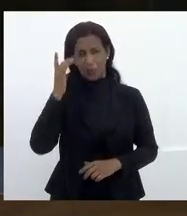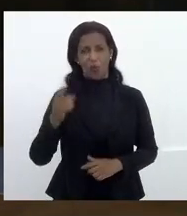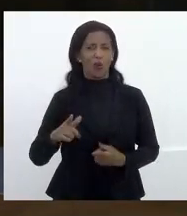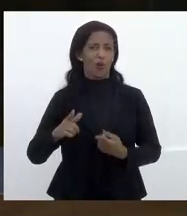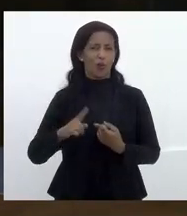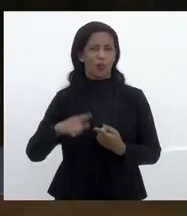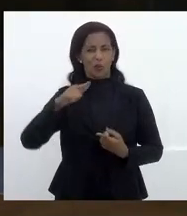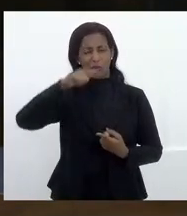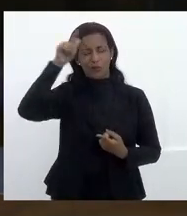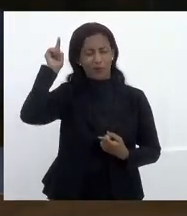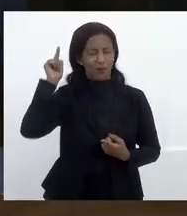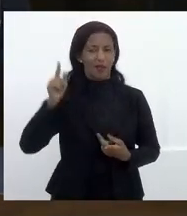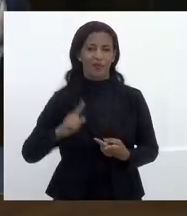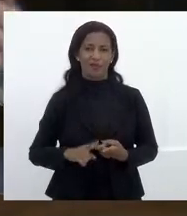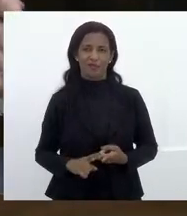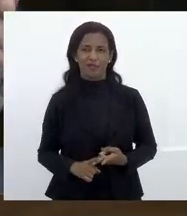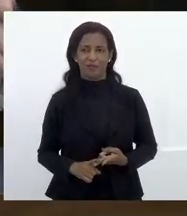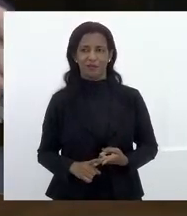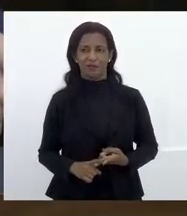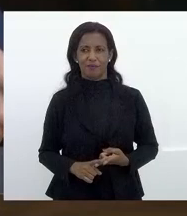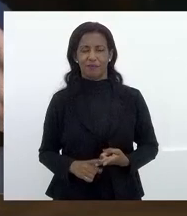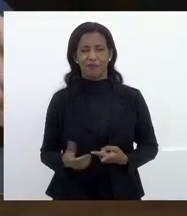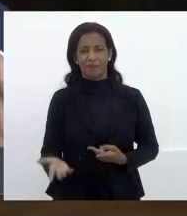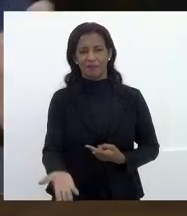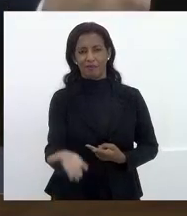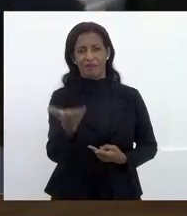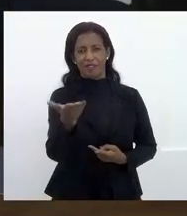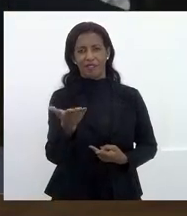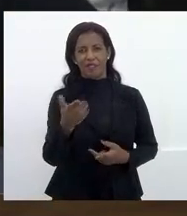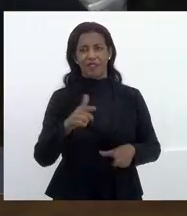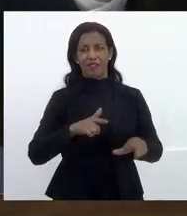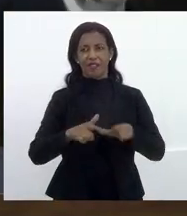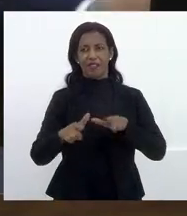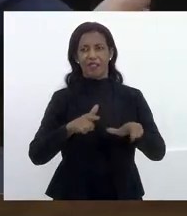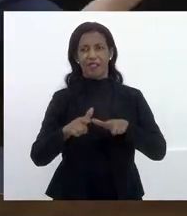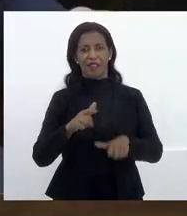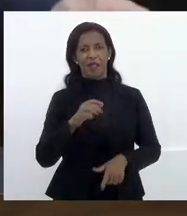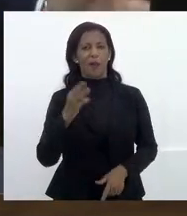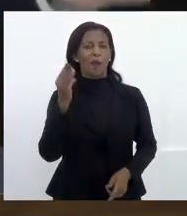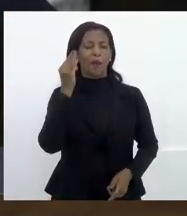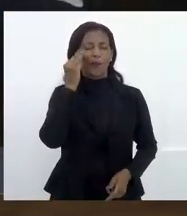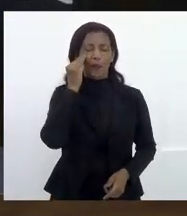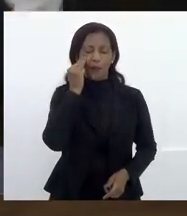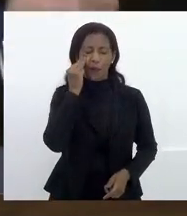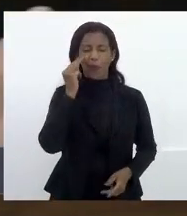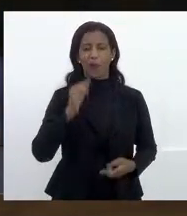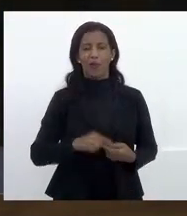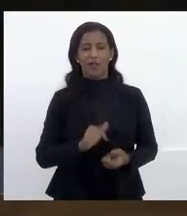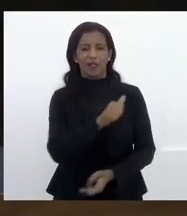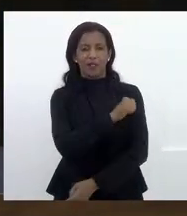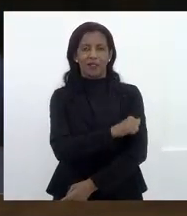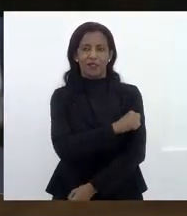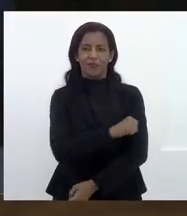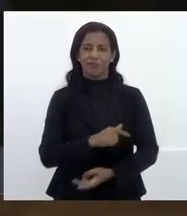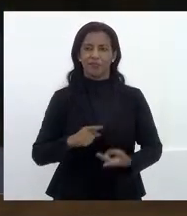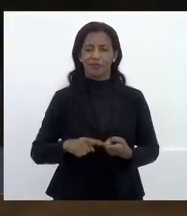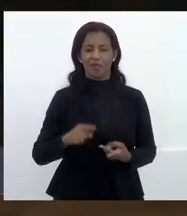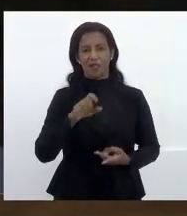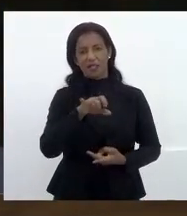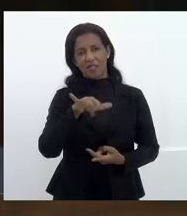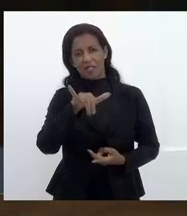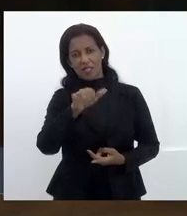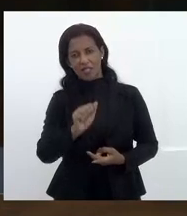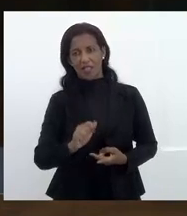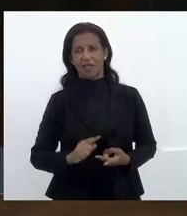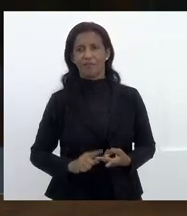política o Deputado Luiz Paulo a enaltecer aqui o trabalho deputada Mônica Francisco deputada enfermeira Rejane deputada